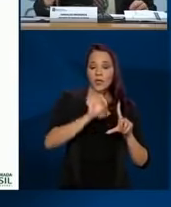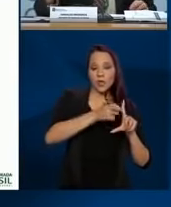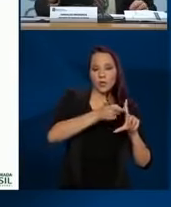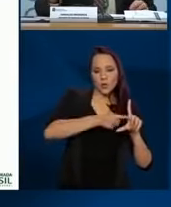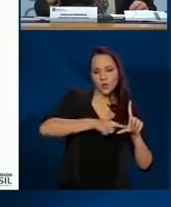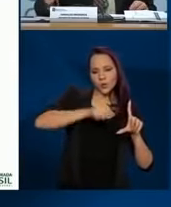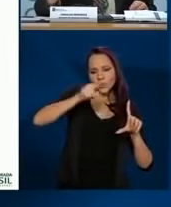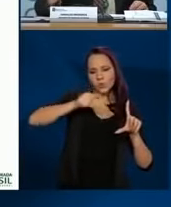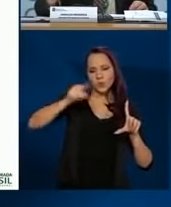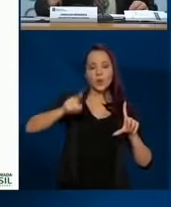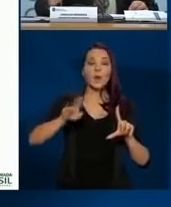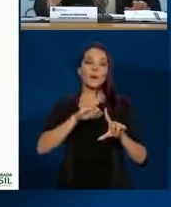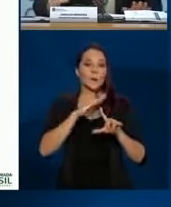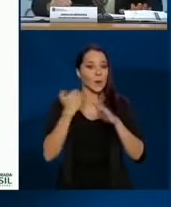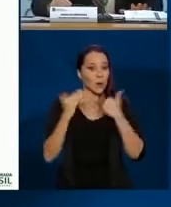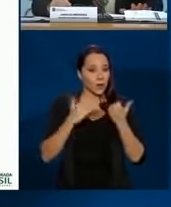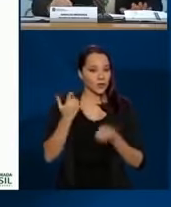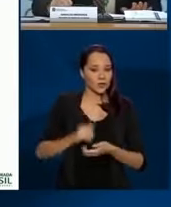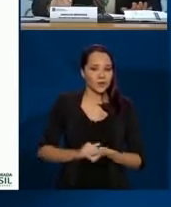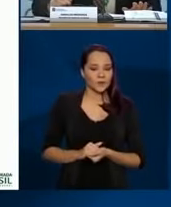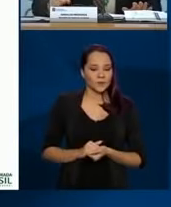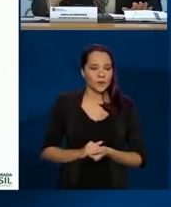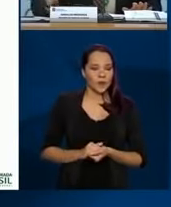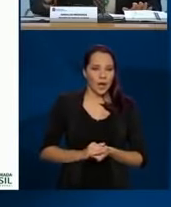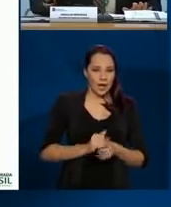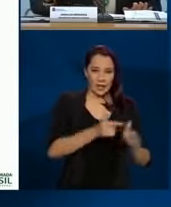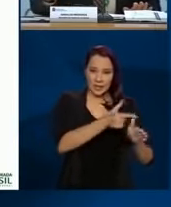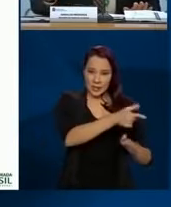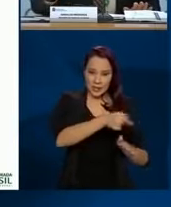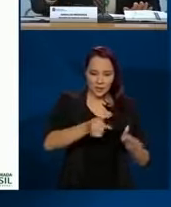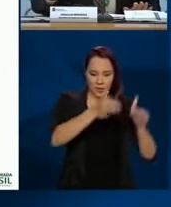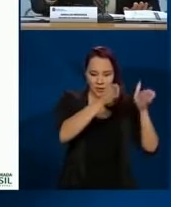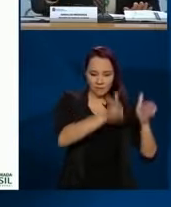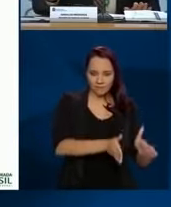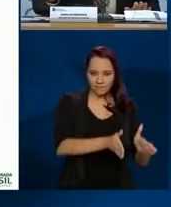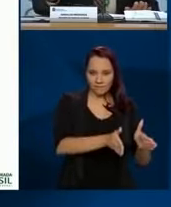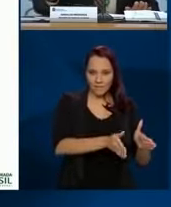óbitos, né, a gente verifica que desde a 22ª,